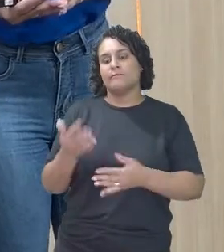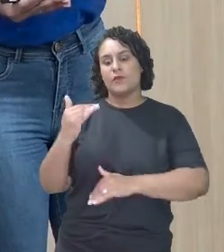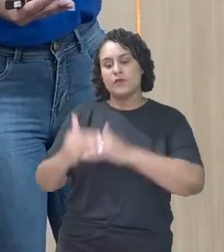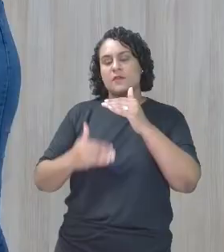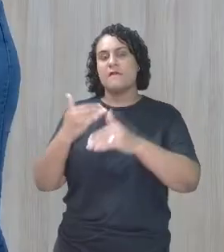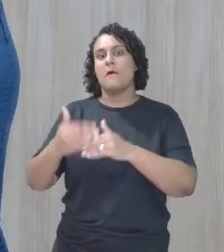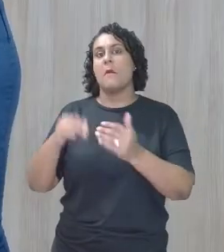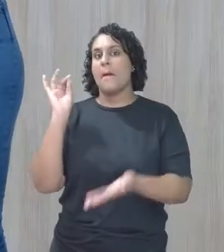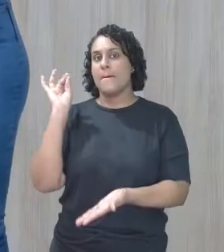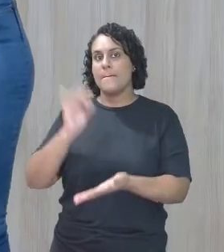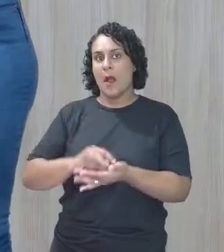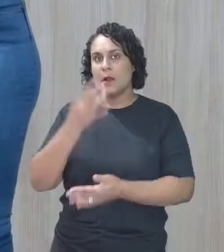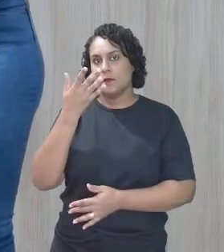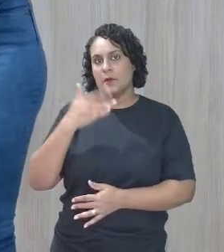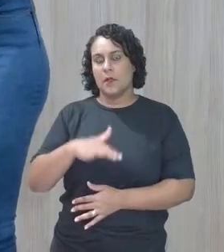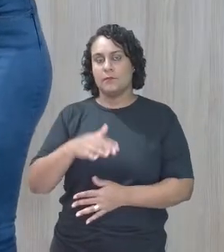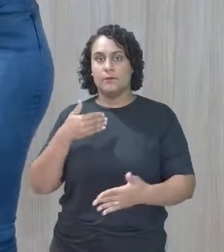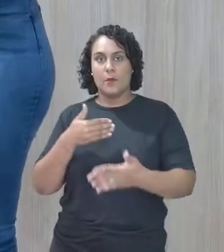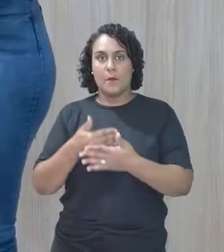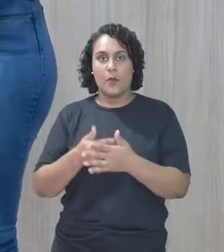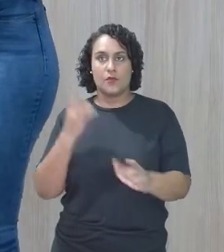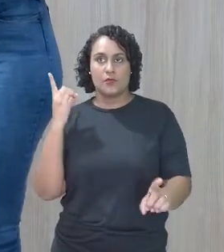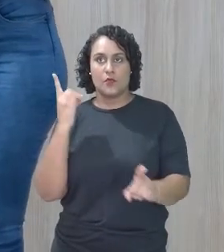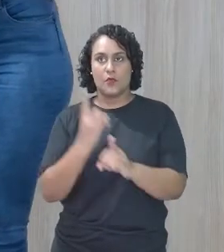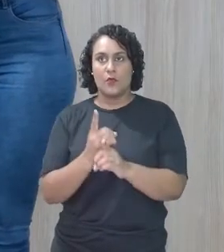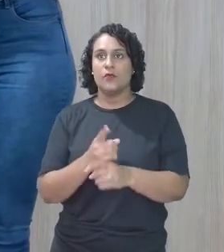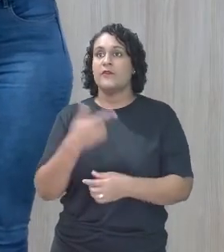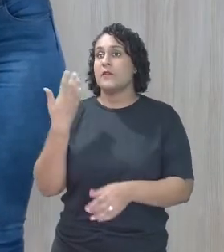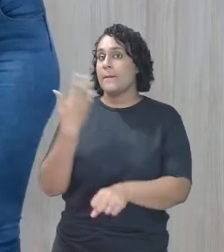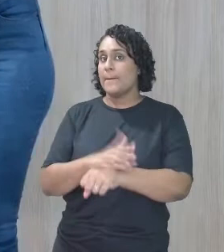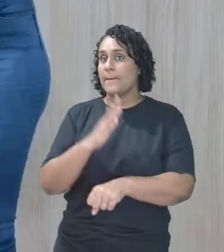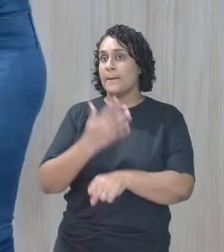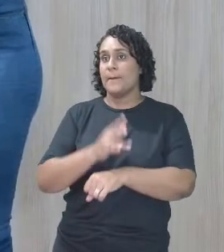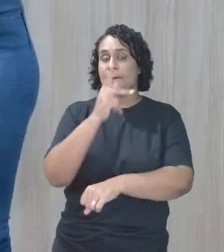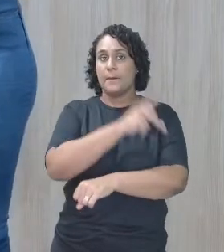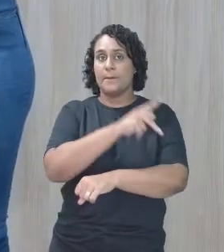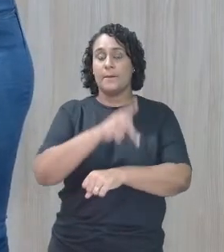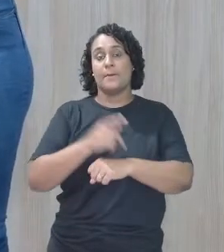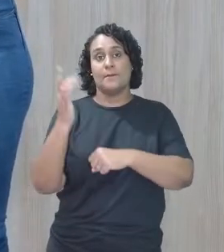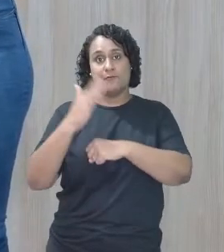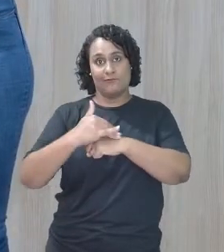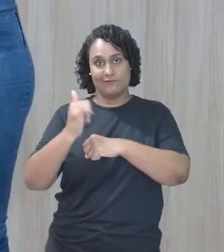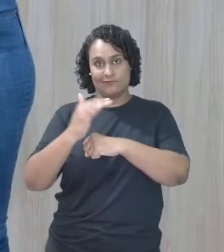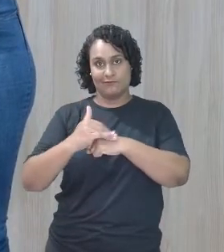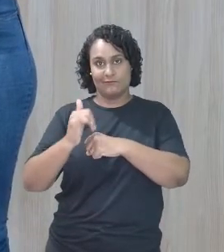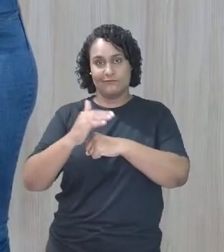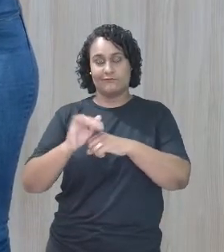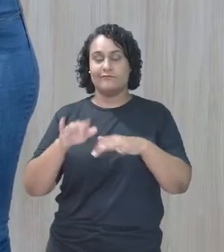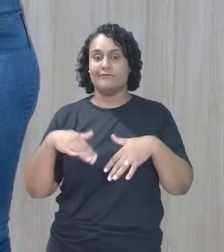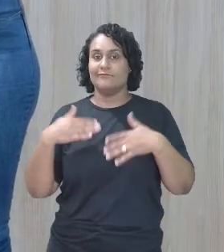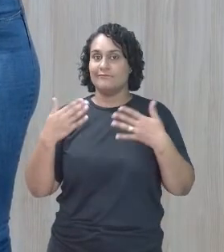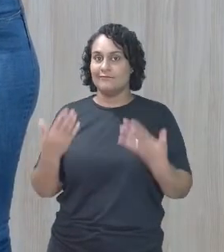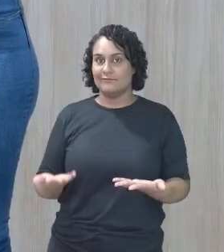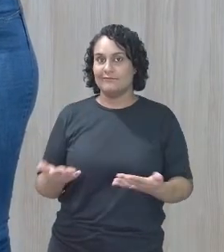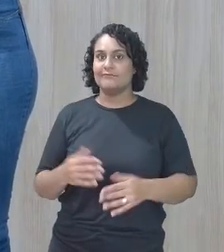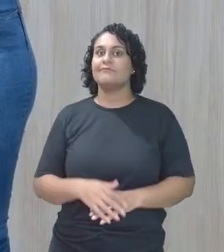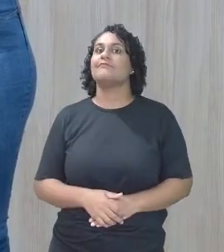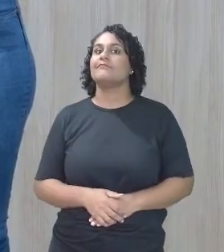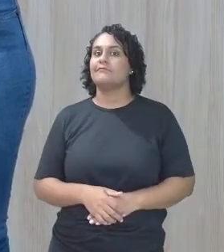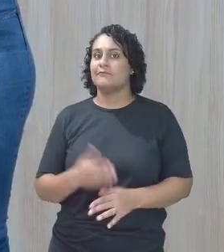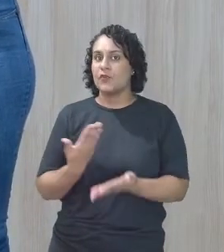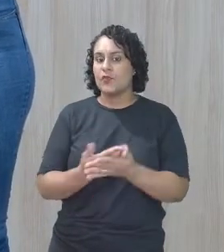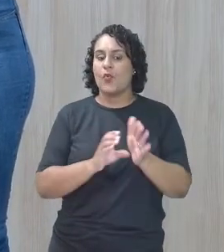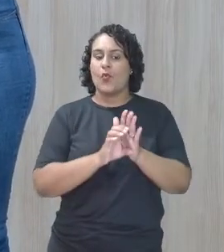estudante. No nosso próximo encontro, nós vamos falar sobre práticas pedagógicas afetivas. Então,